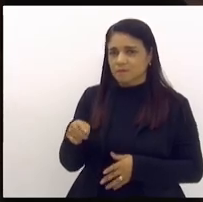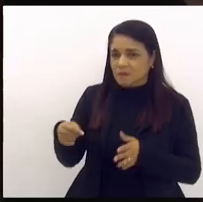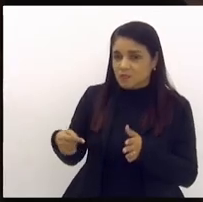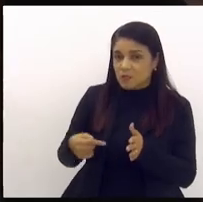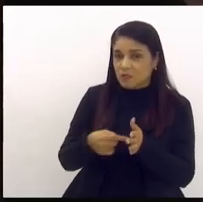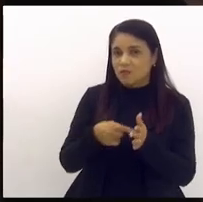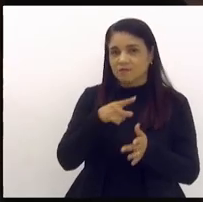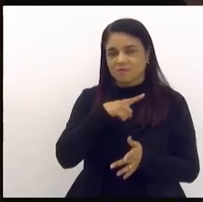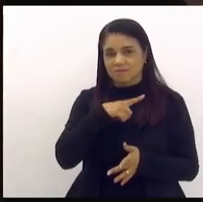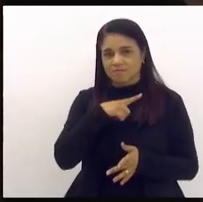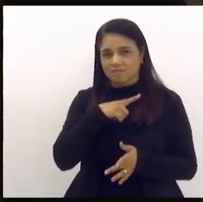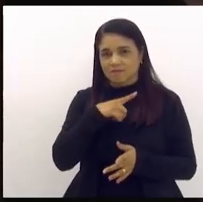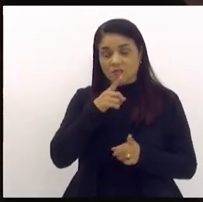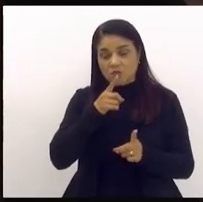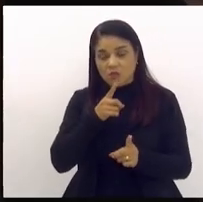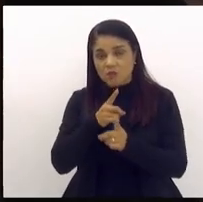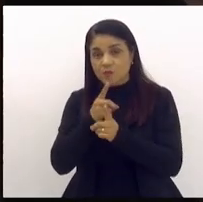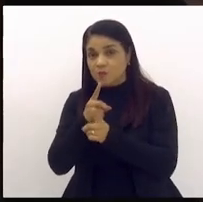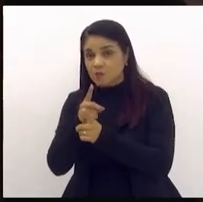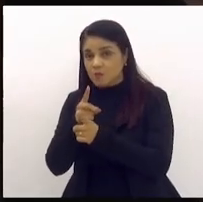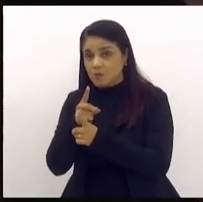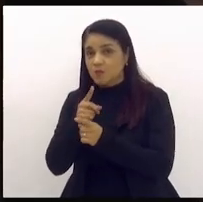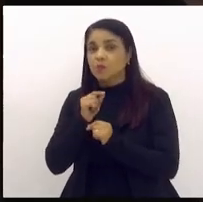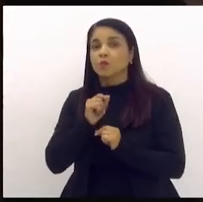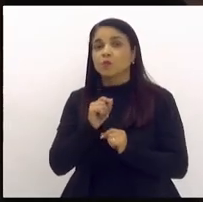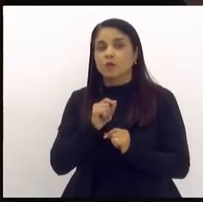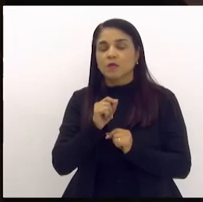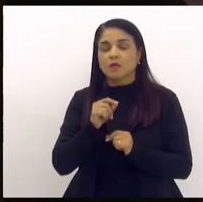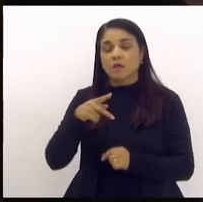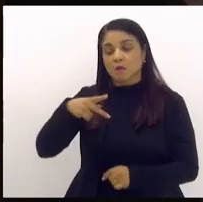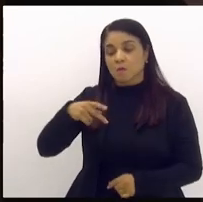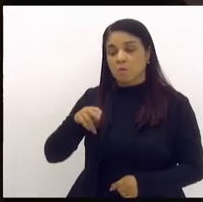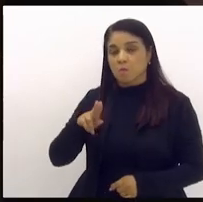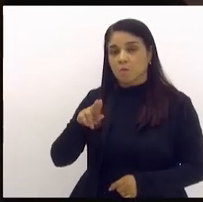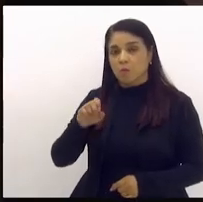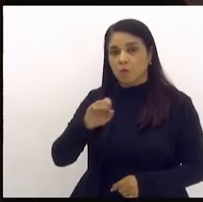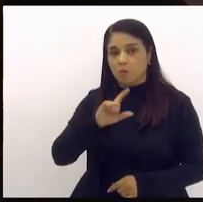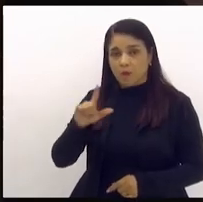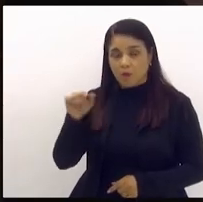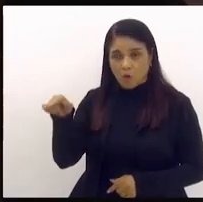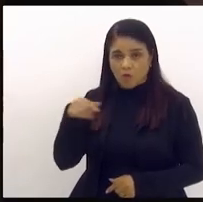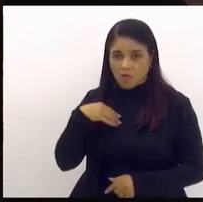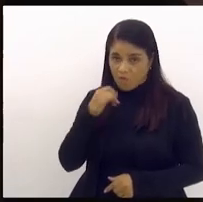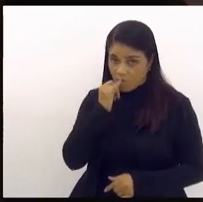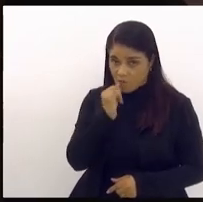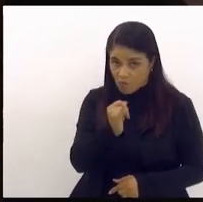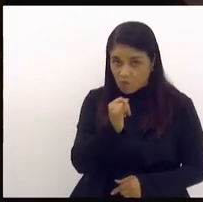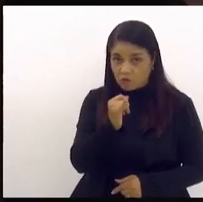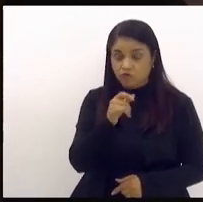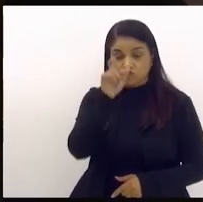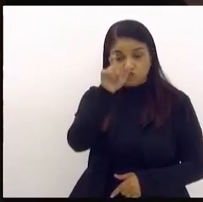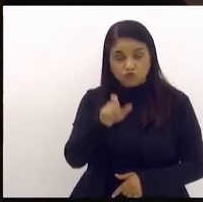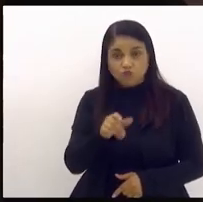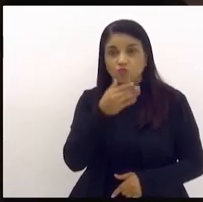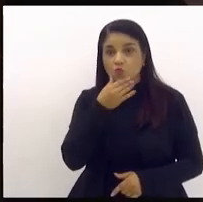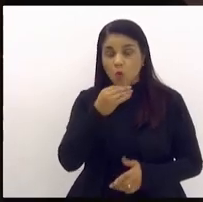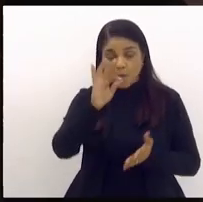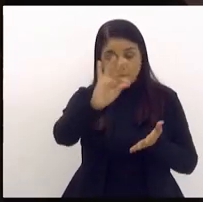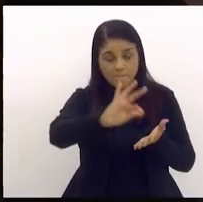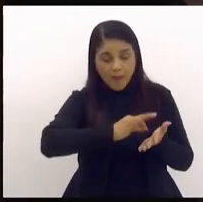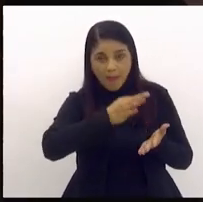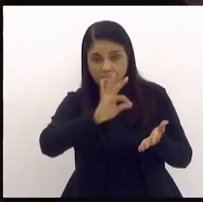encontramos ali, sobretudo o caso que o deputado Felipe Poubel menciona, deputado Ottoni, de um sujeito que assina o